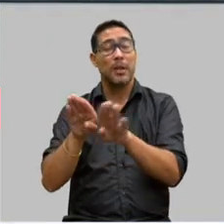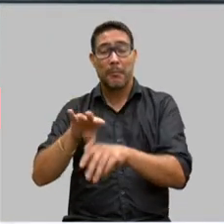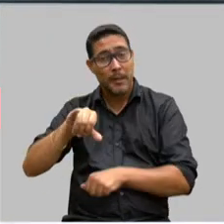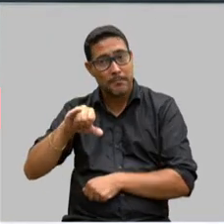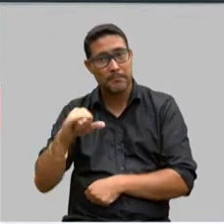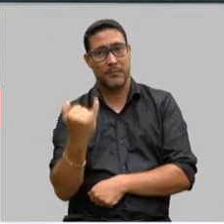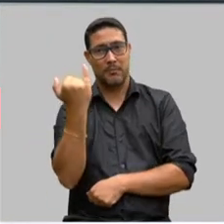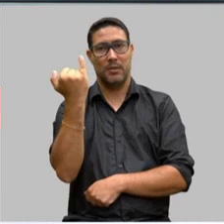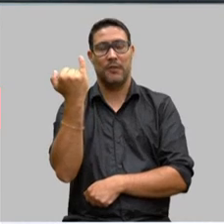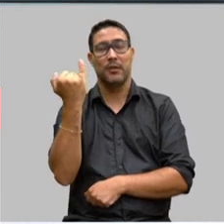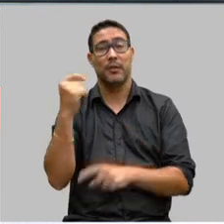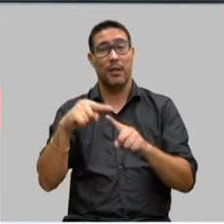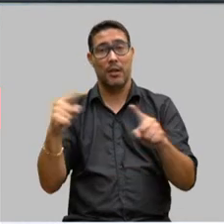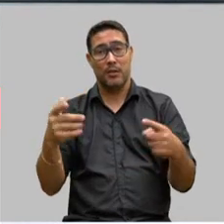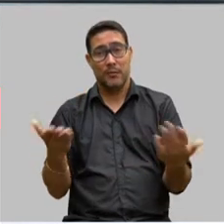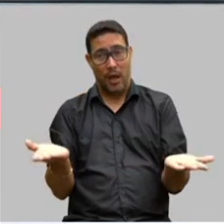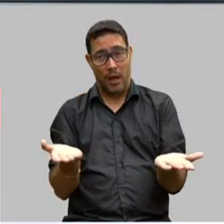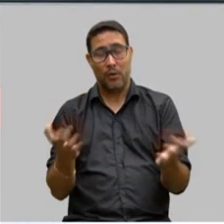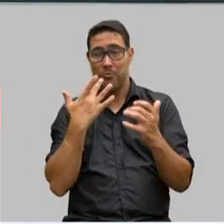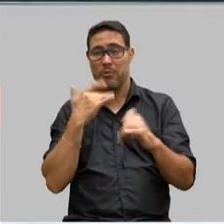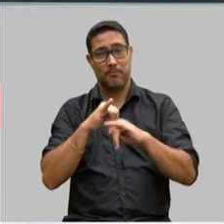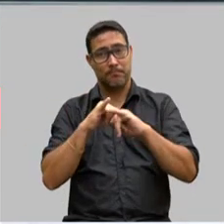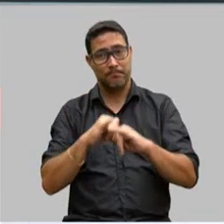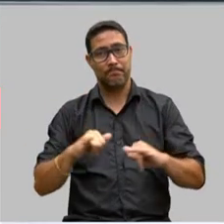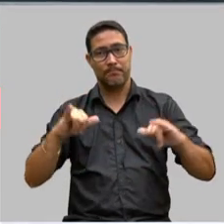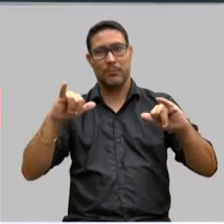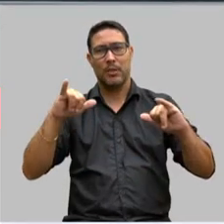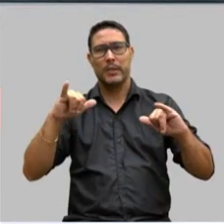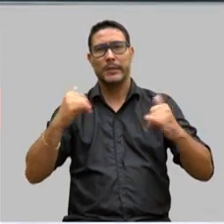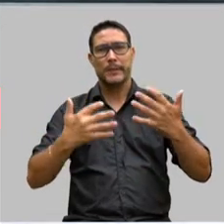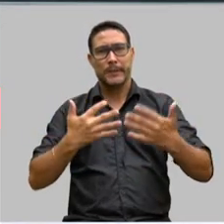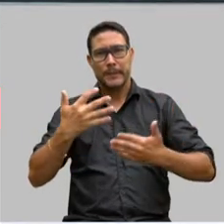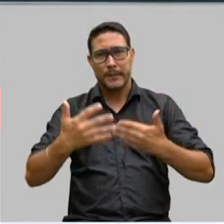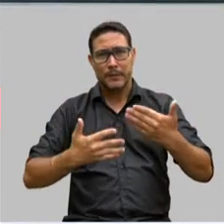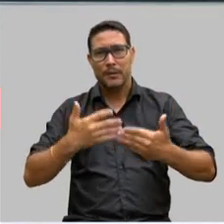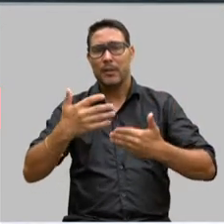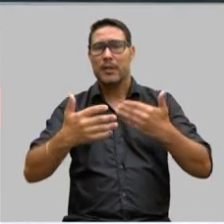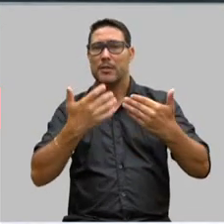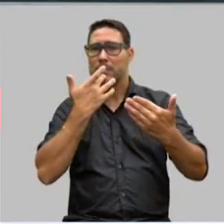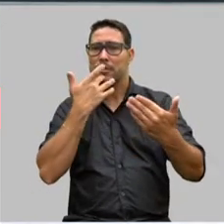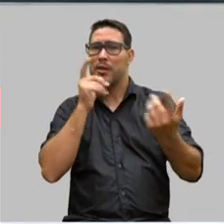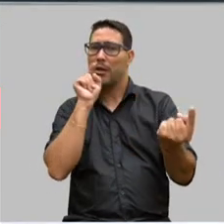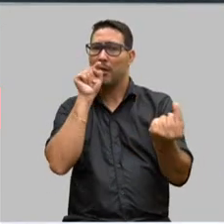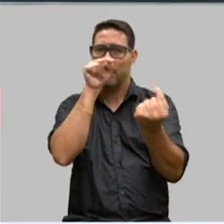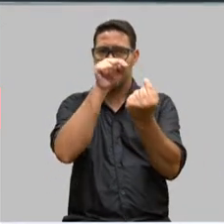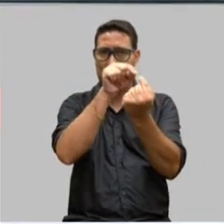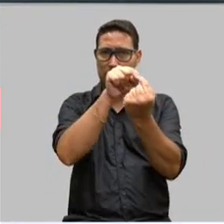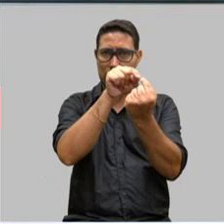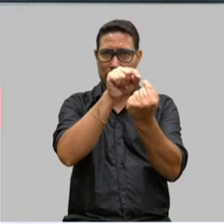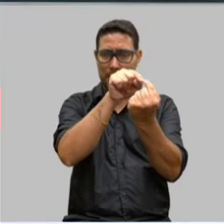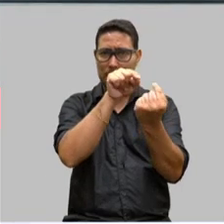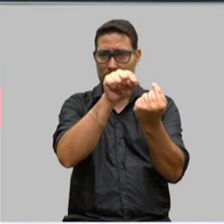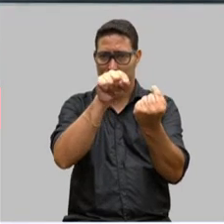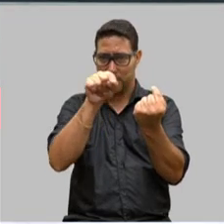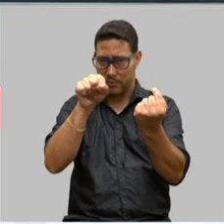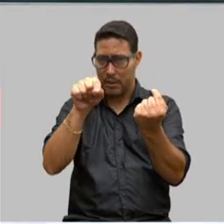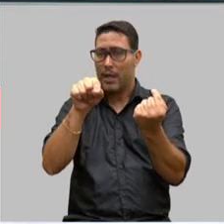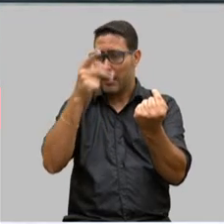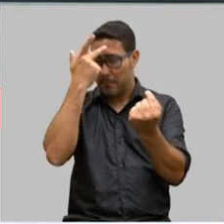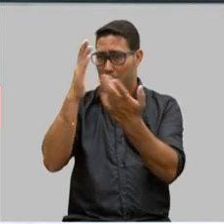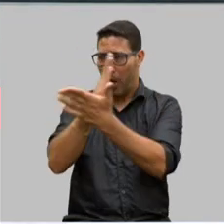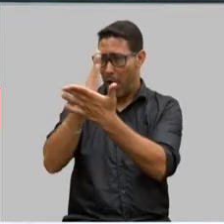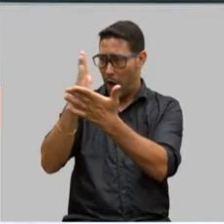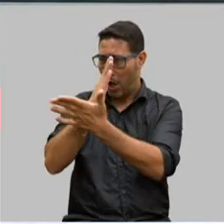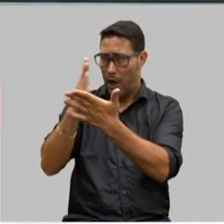para publicamente fazer um desagravo à Vossa Excelência pelas ameaças covardes que a senhora